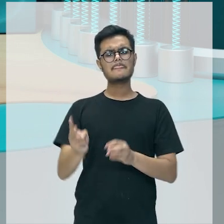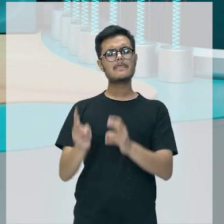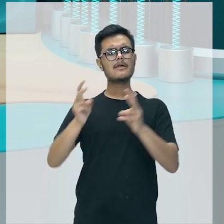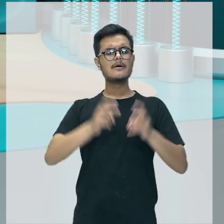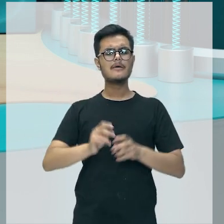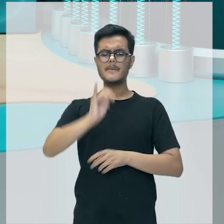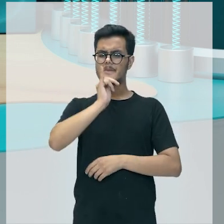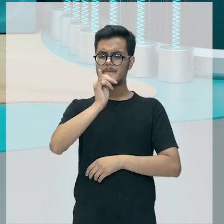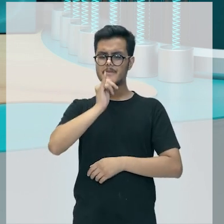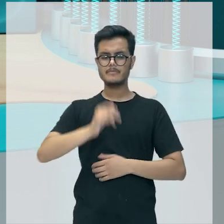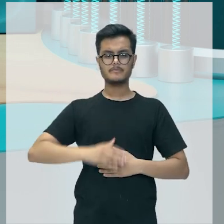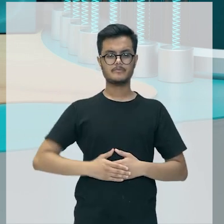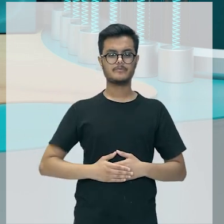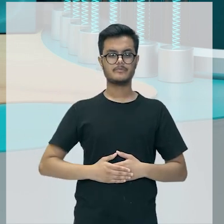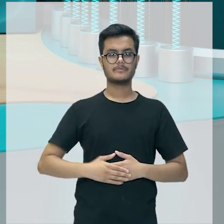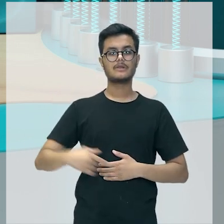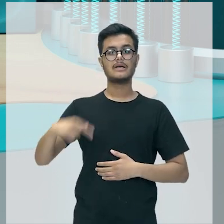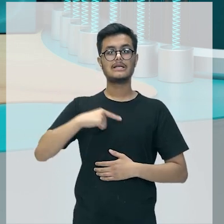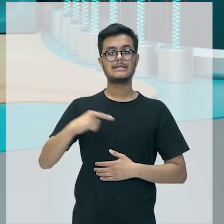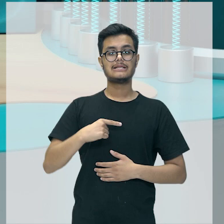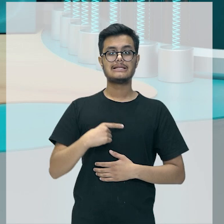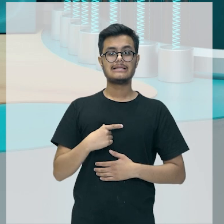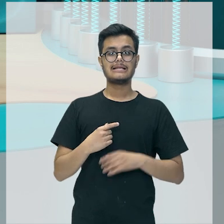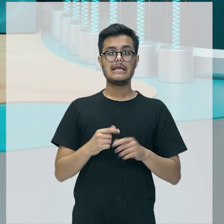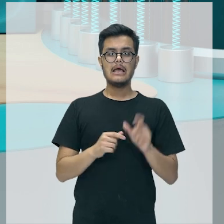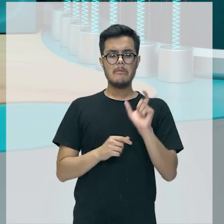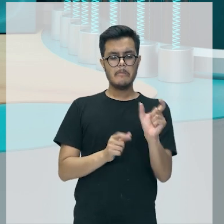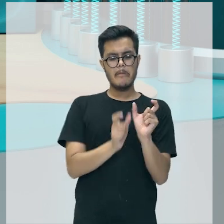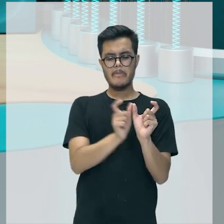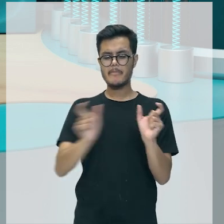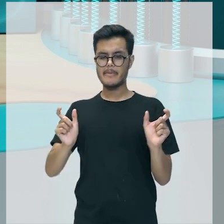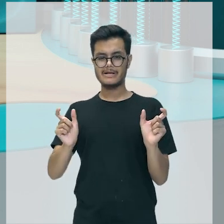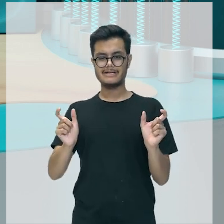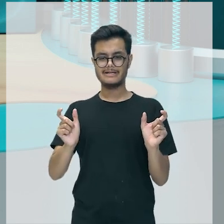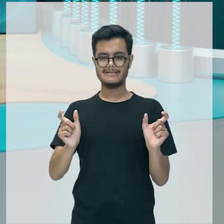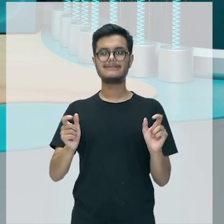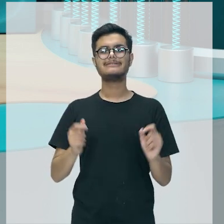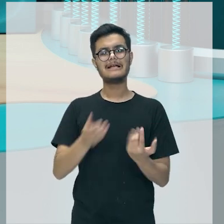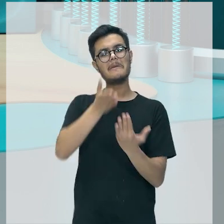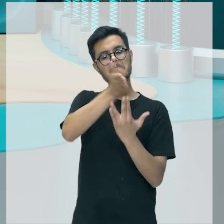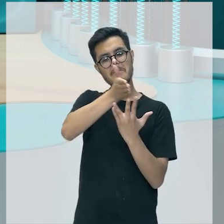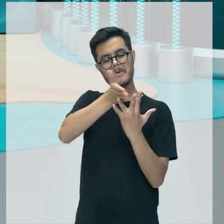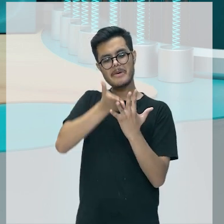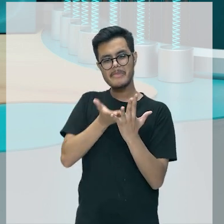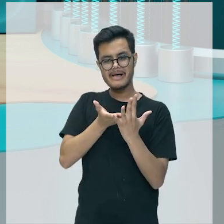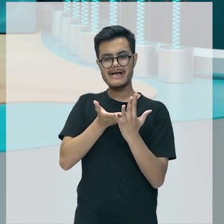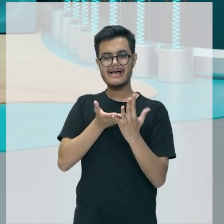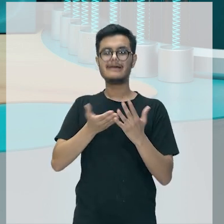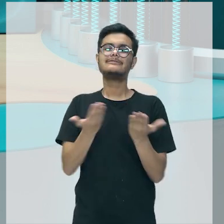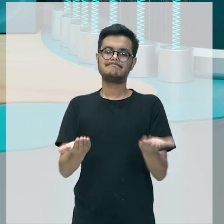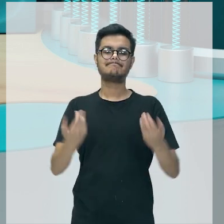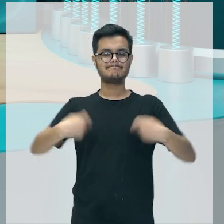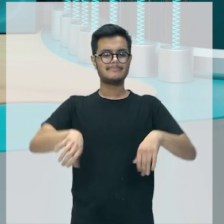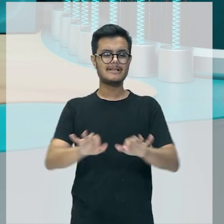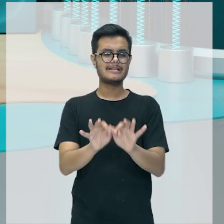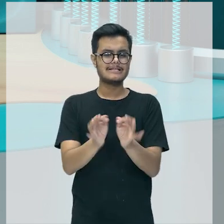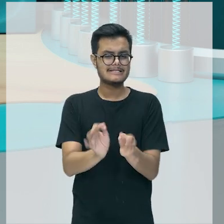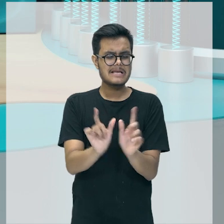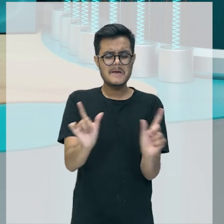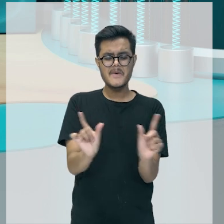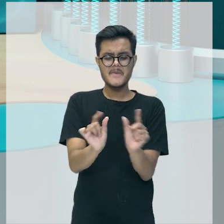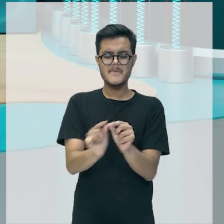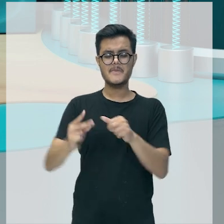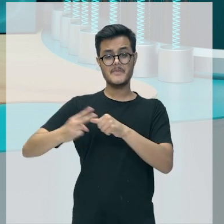o remember tem mais de uma sílaba. Stop, hug, plan, não. São verbos curtos de